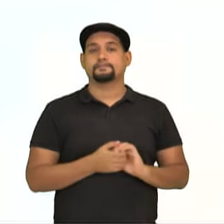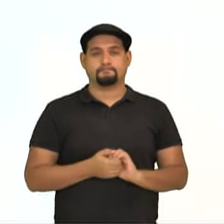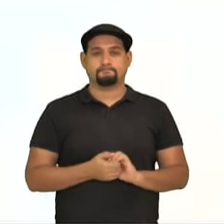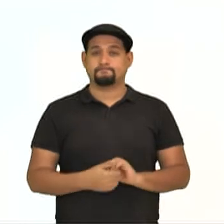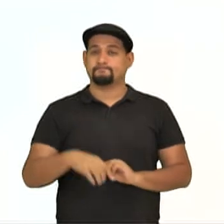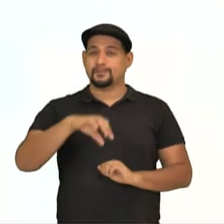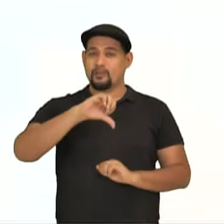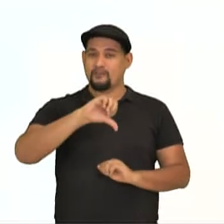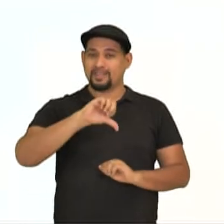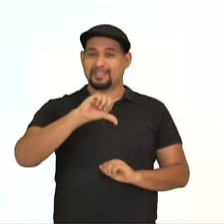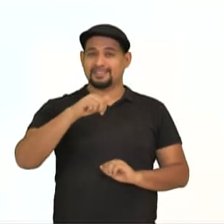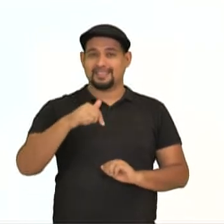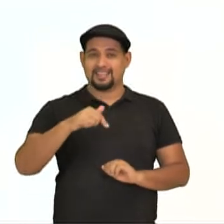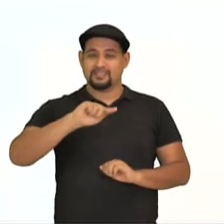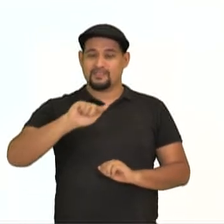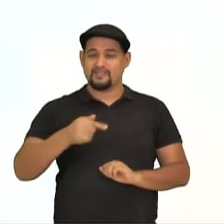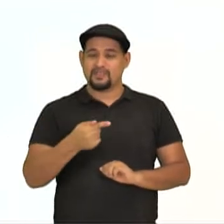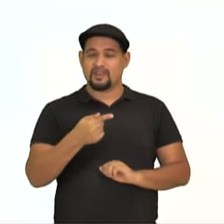a